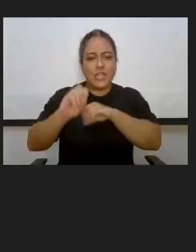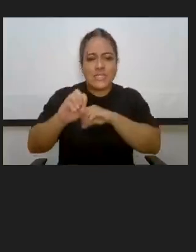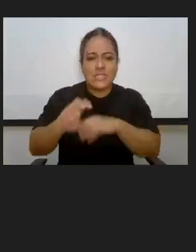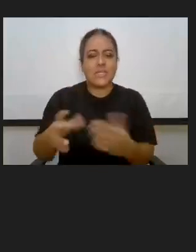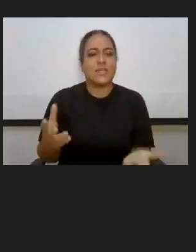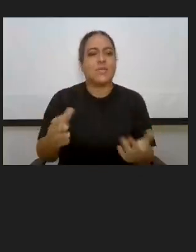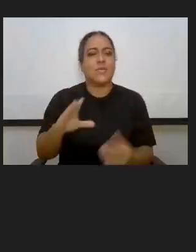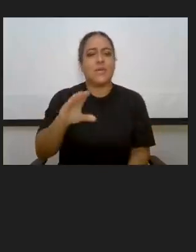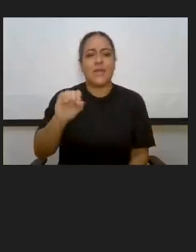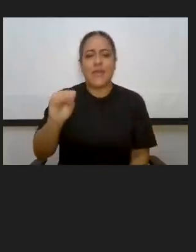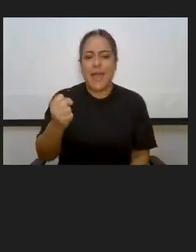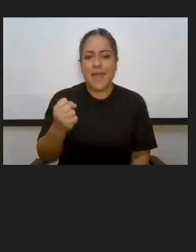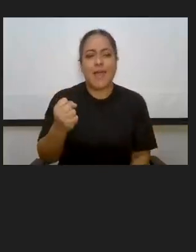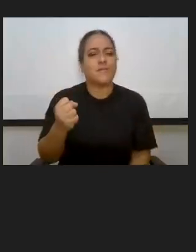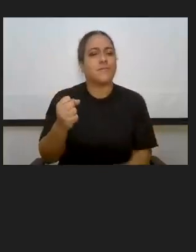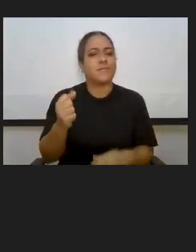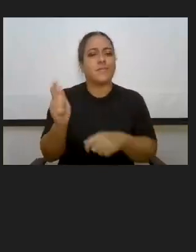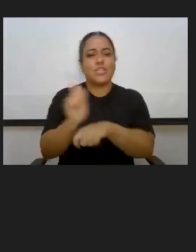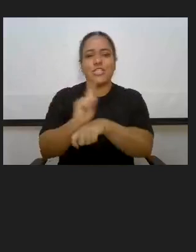CAS, gestão de pessoas,